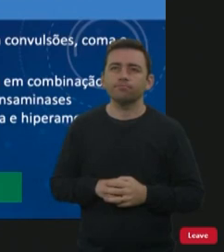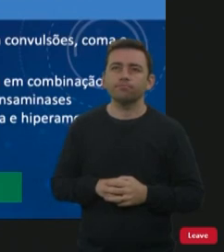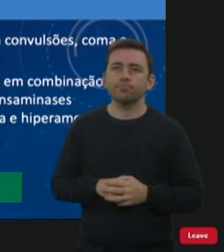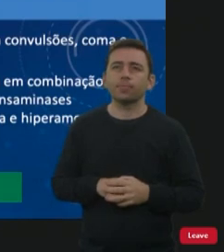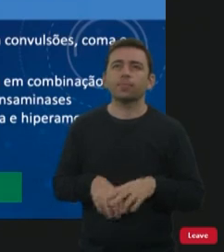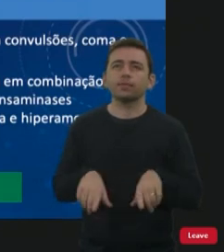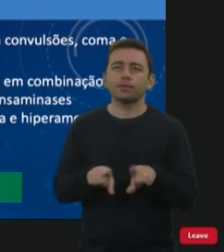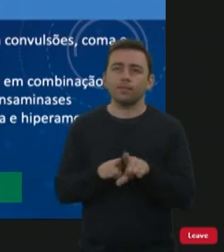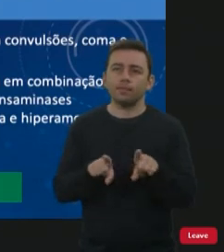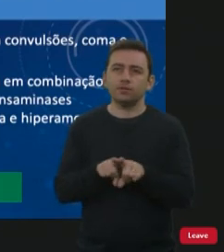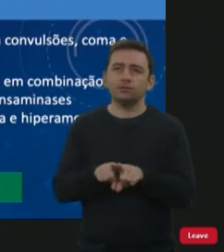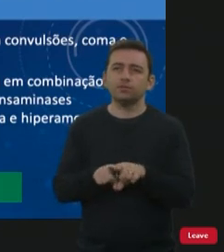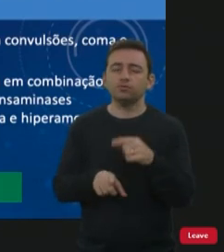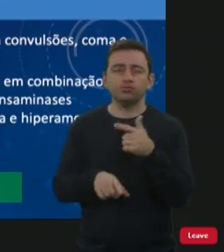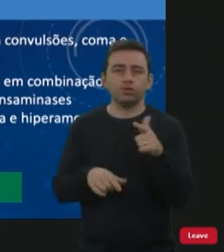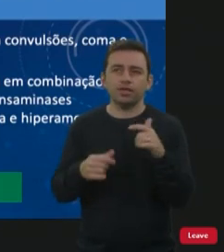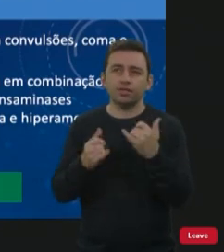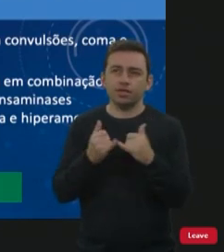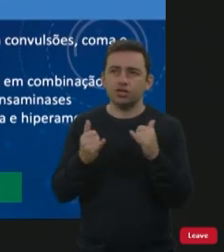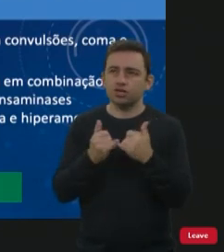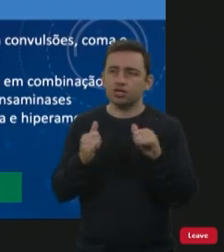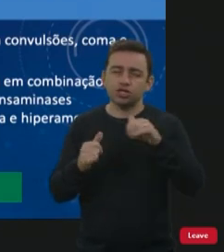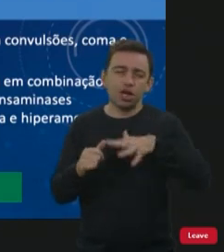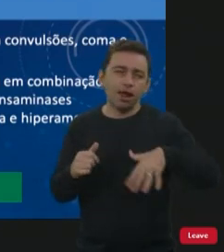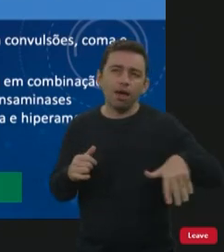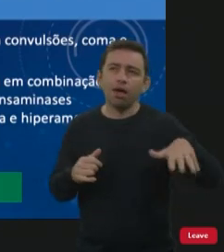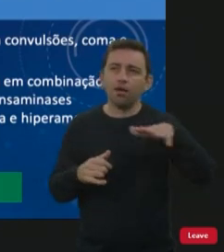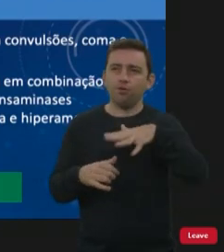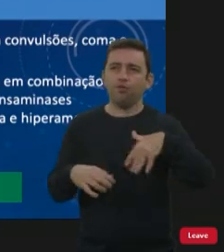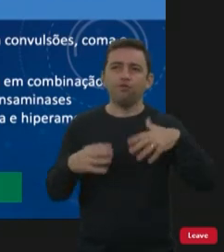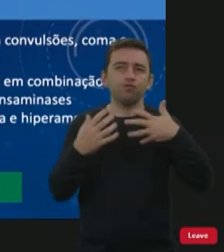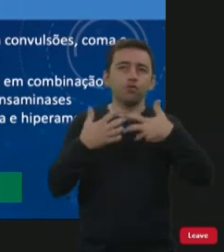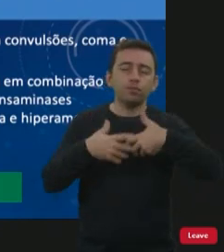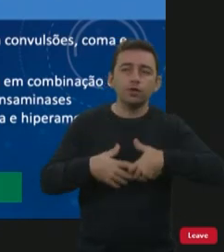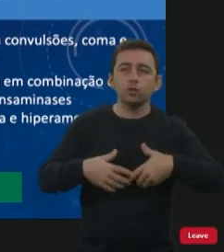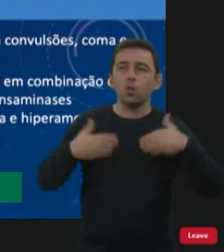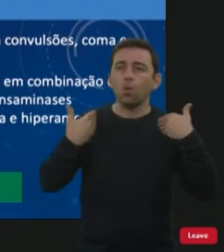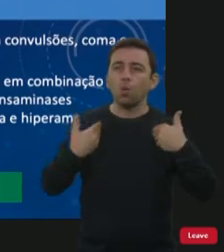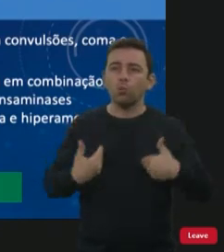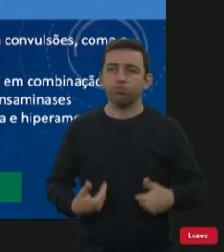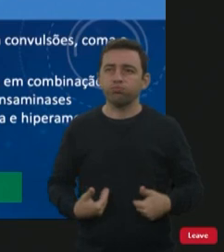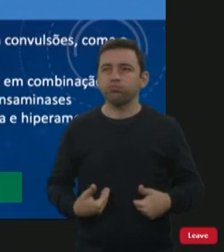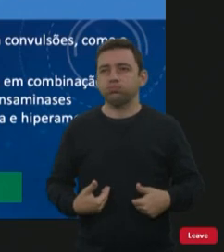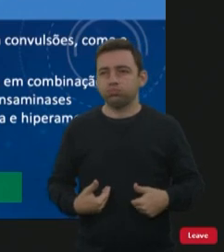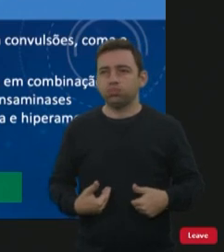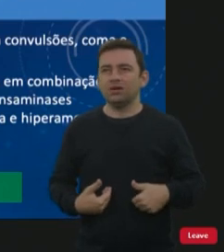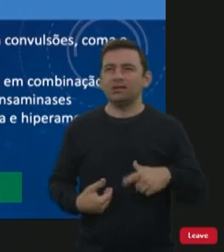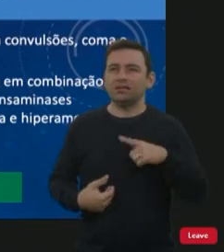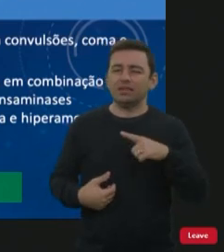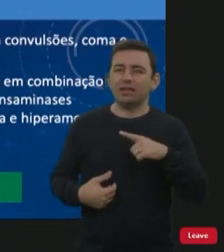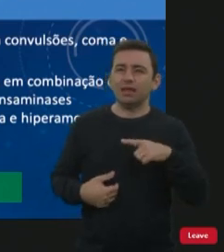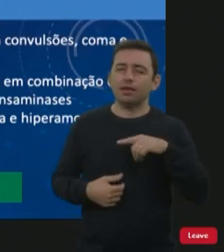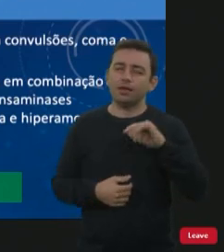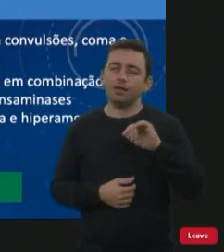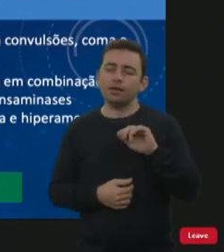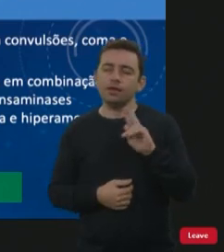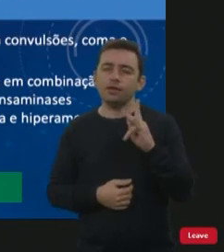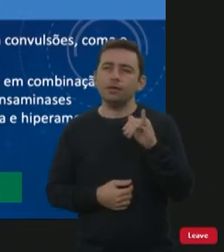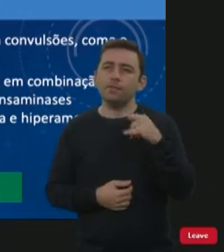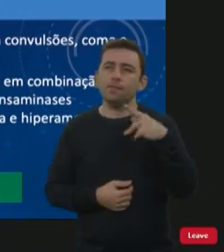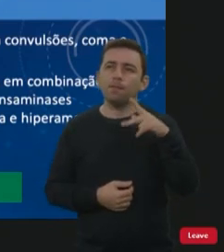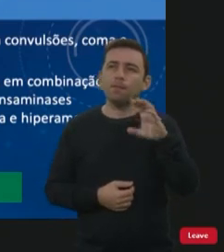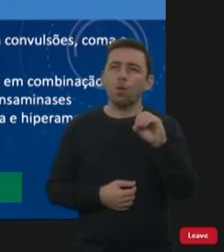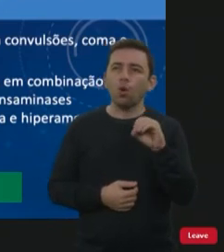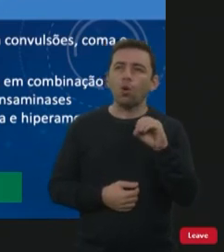Também, eu não vou ter energia de maneira geral para o funcionamento habitual do corpo, então eu vou ter quadros de hipoglicemia, né? E